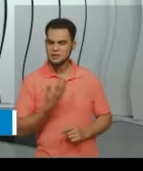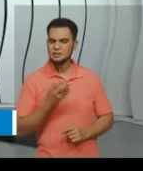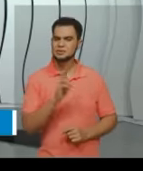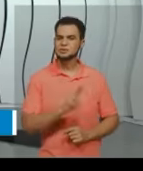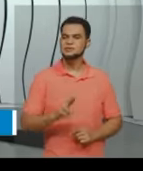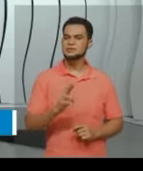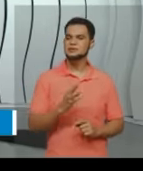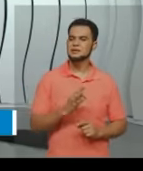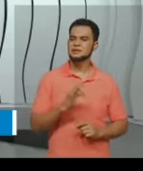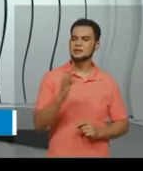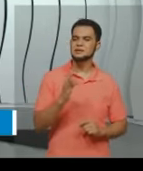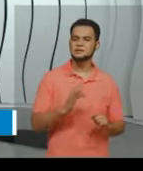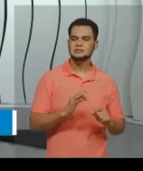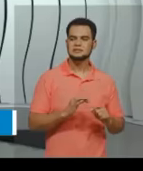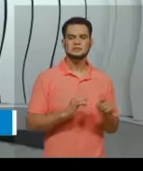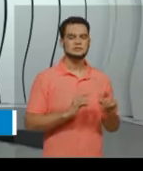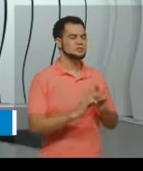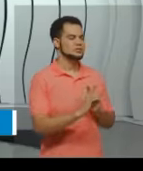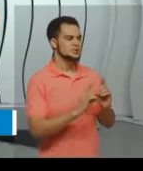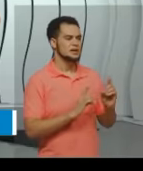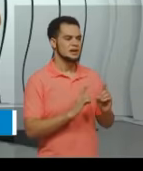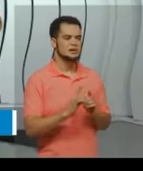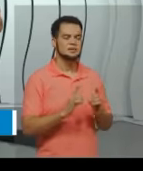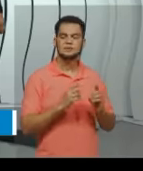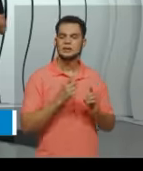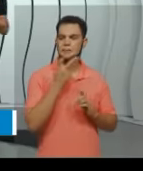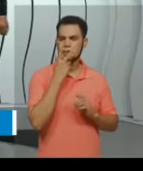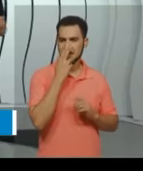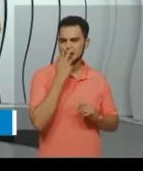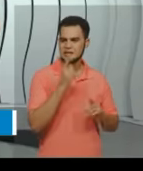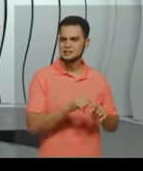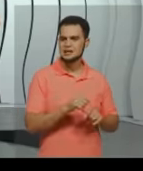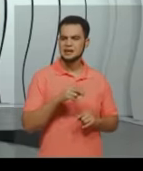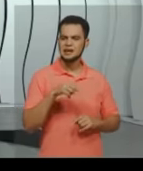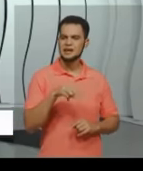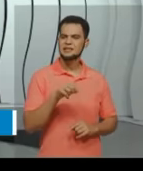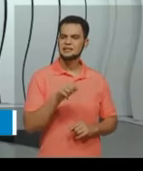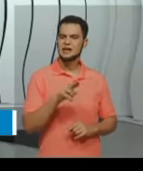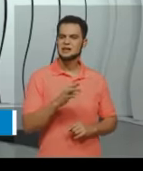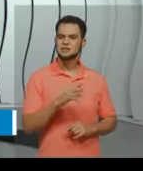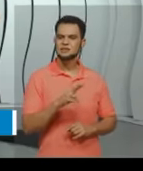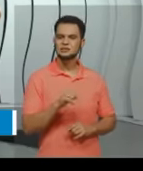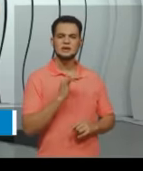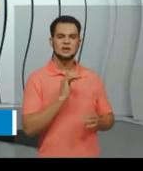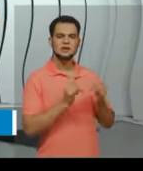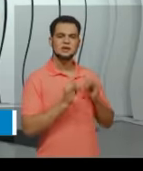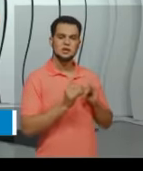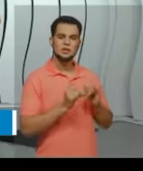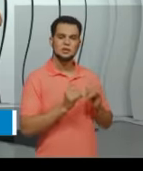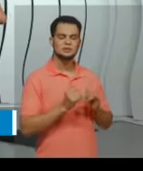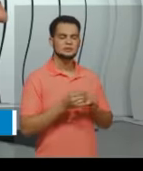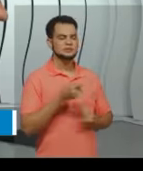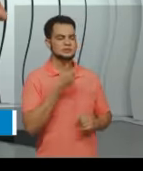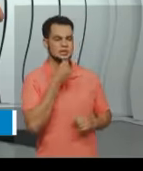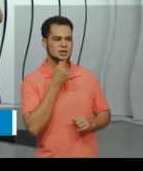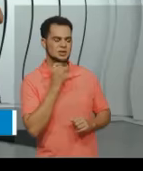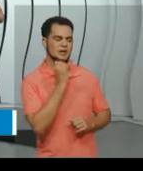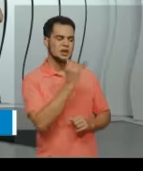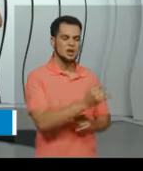diálogo, porque uma pergunta disso, uma técnica narrativa, de conto, disse o menino,